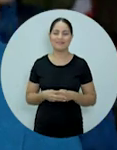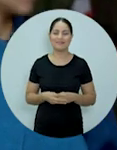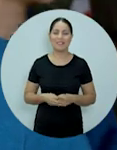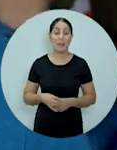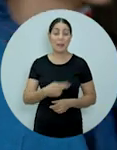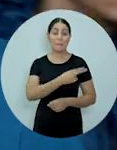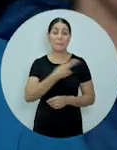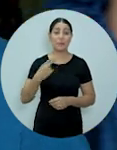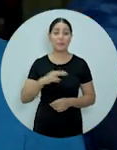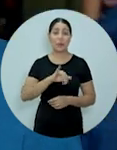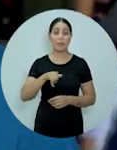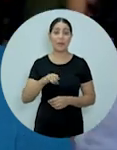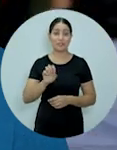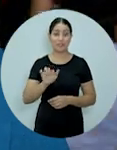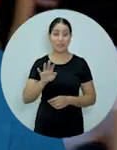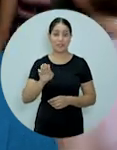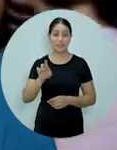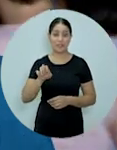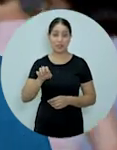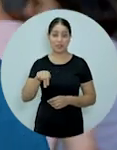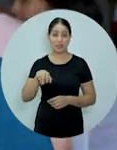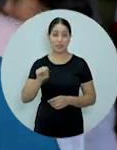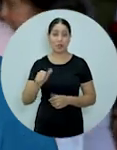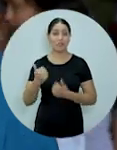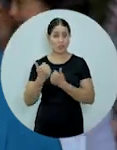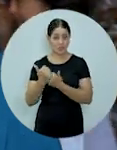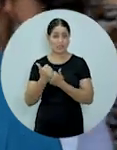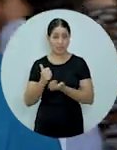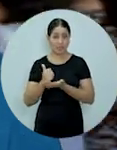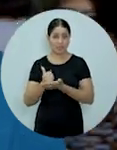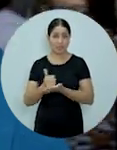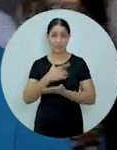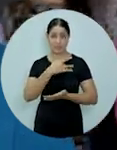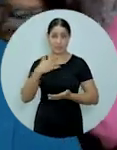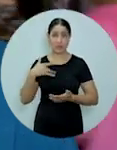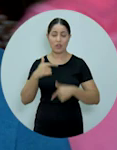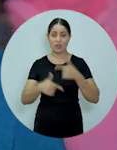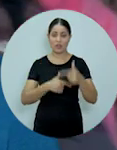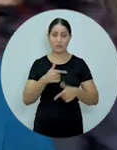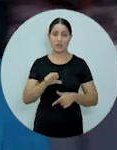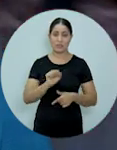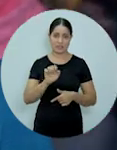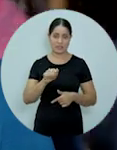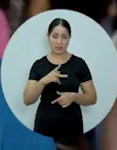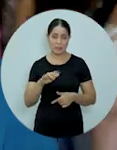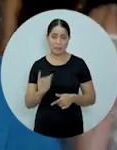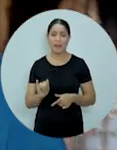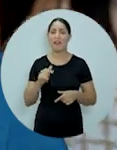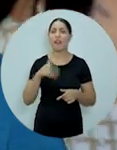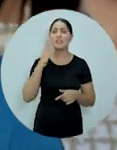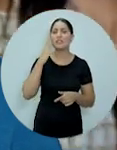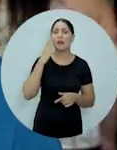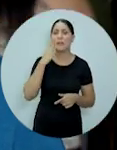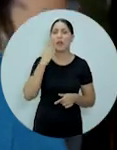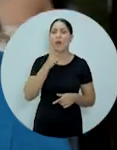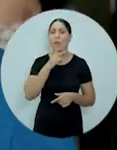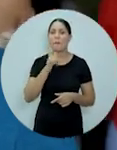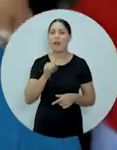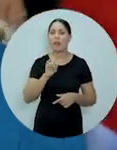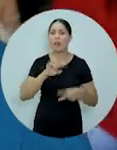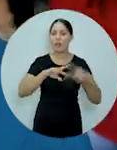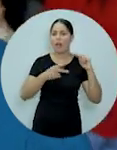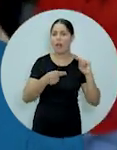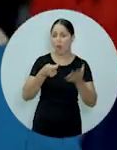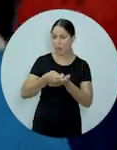é Jefferson, eu sou assistente de saúde, trabalho na Fundação Acefaz e eu gostaria de saber se o pai não biológico tem